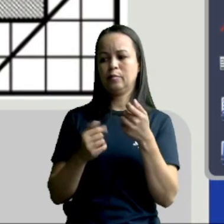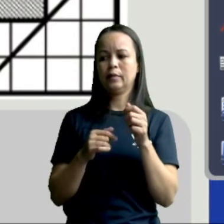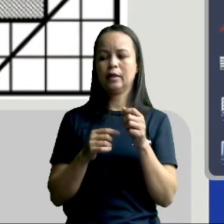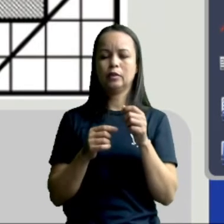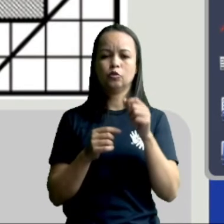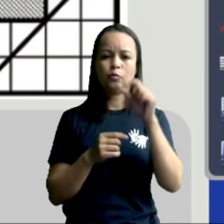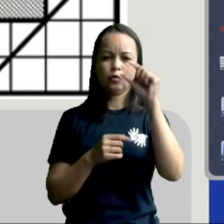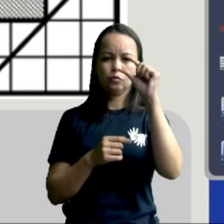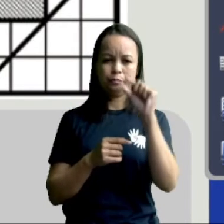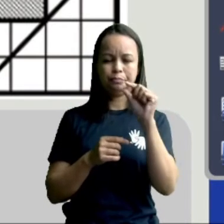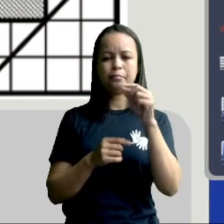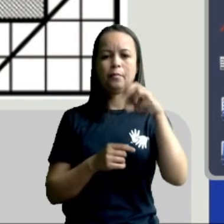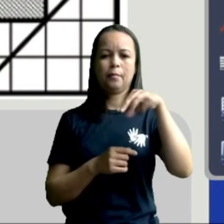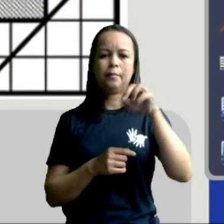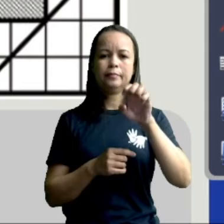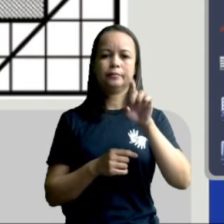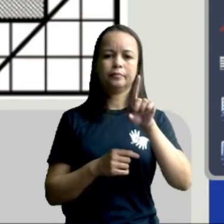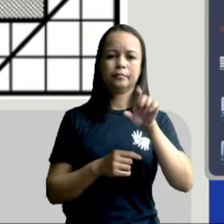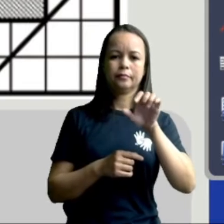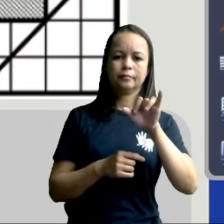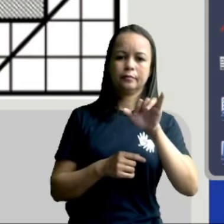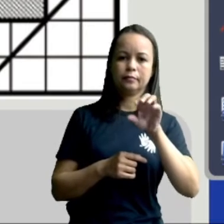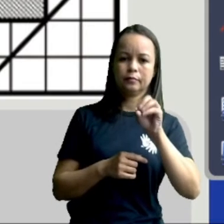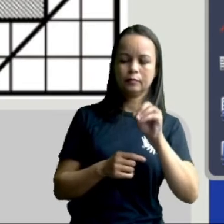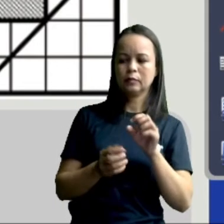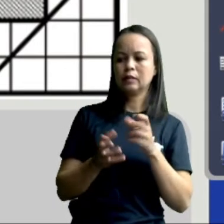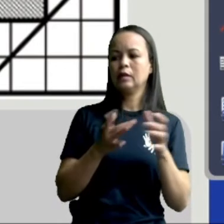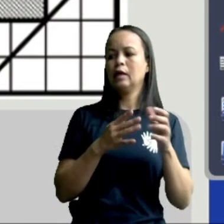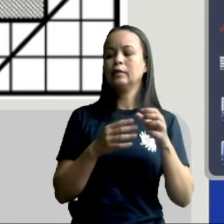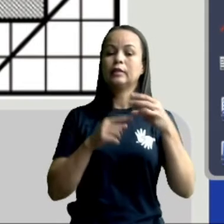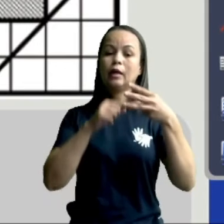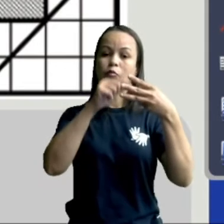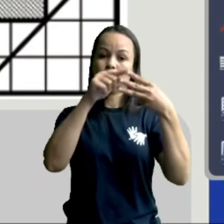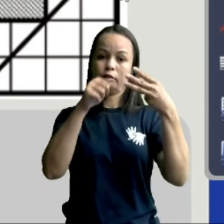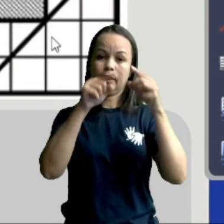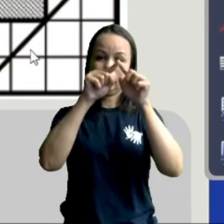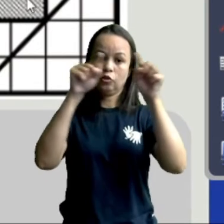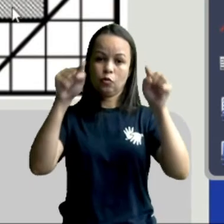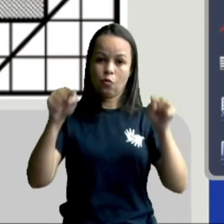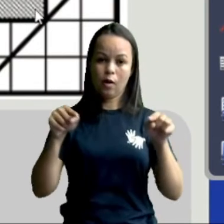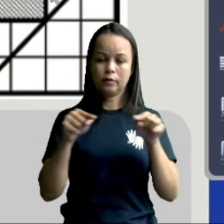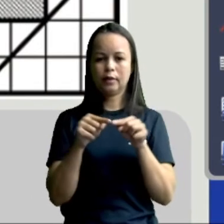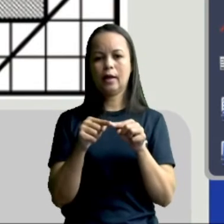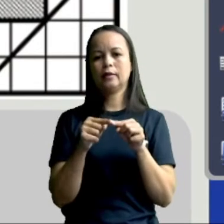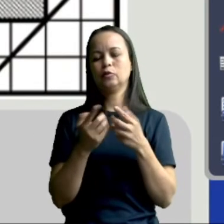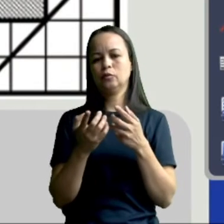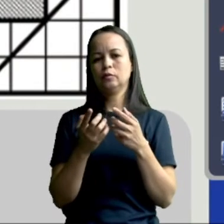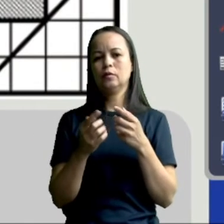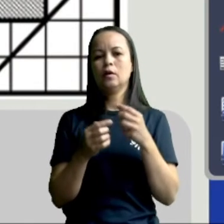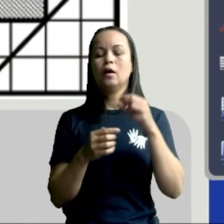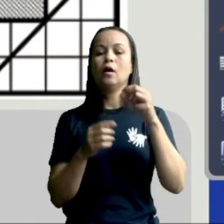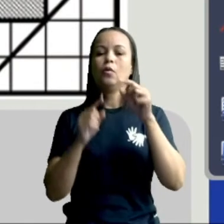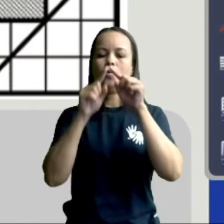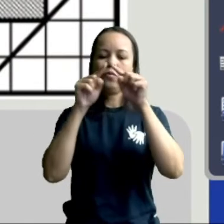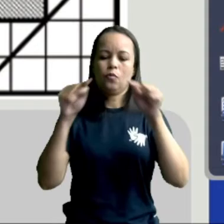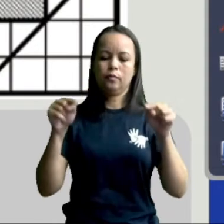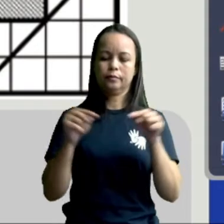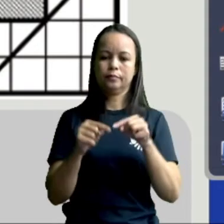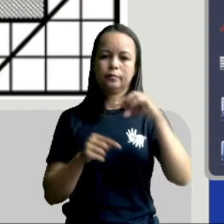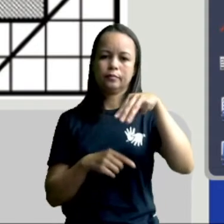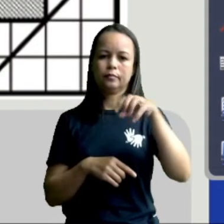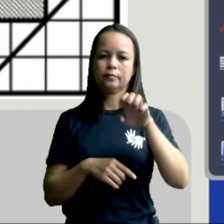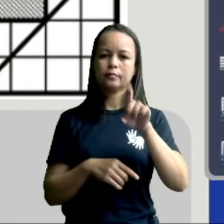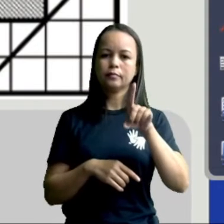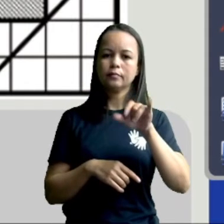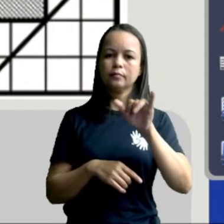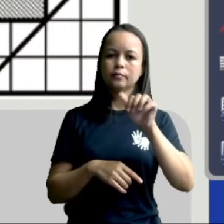pontos médios. E aqui nós temos, então, 3 quadrados. Um maior, um quadrado mediano e um quadrado